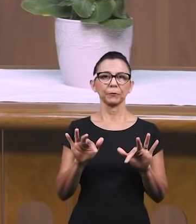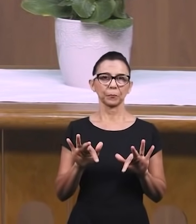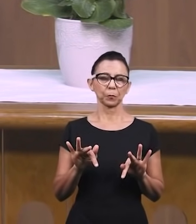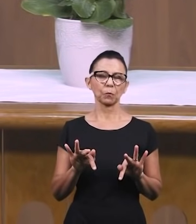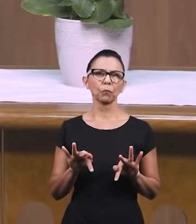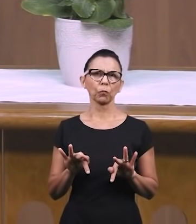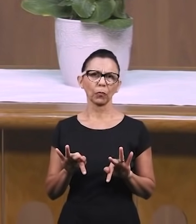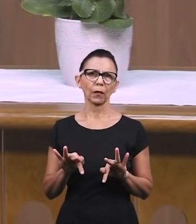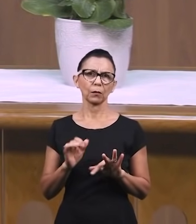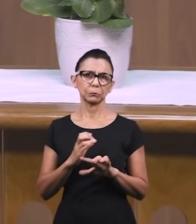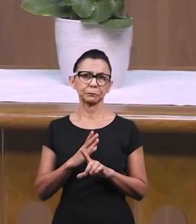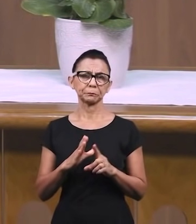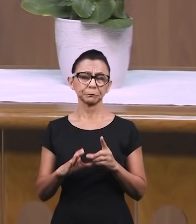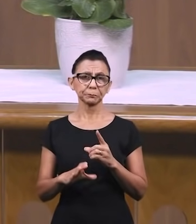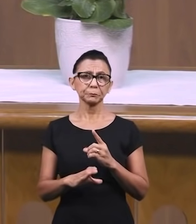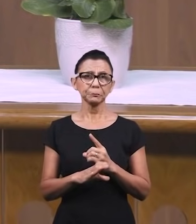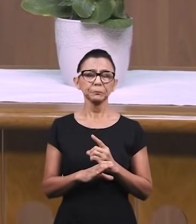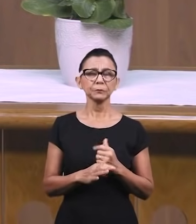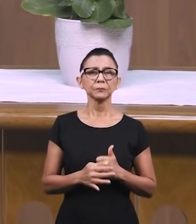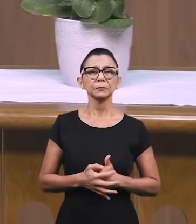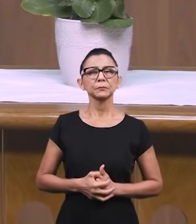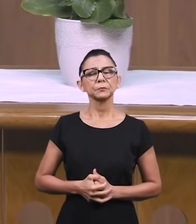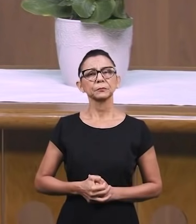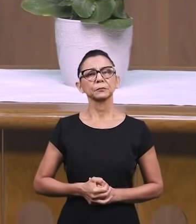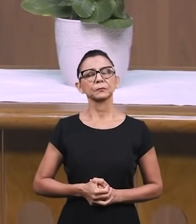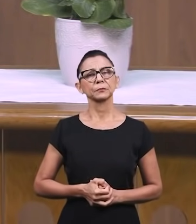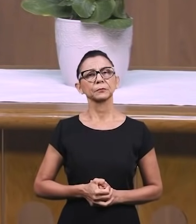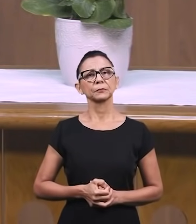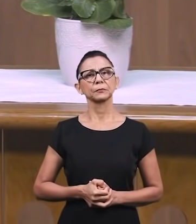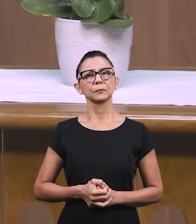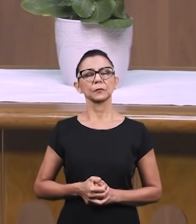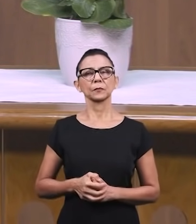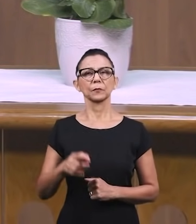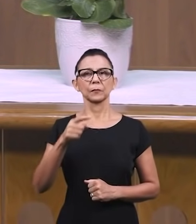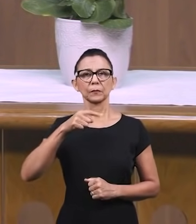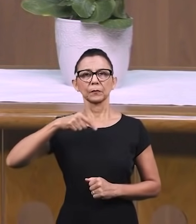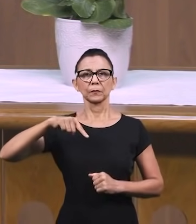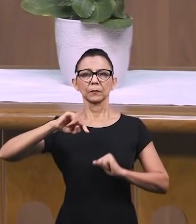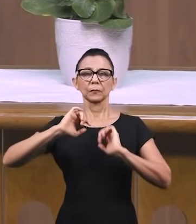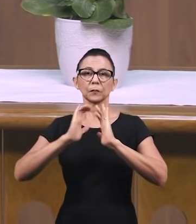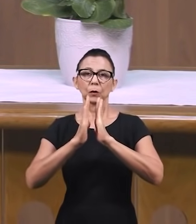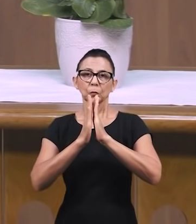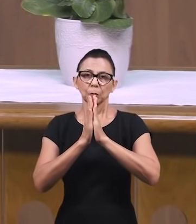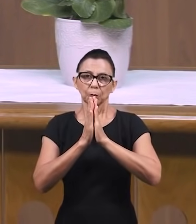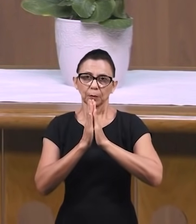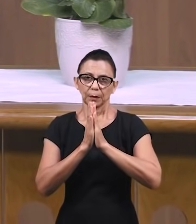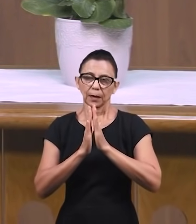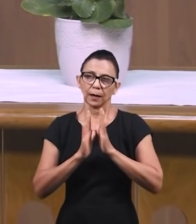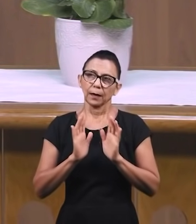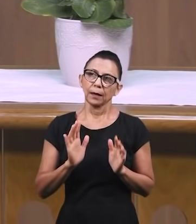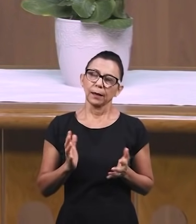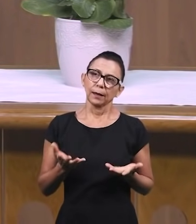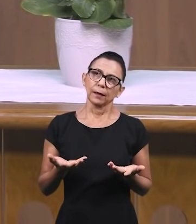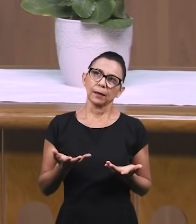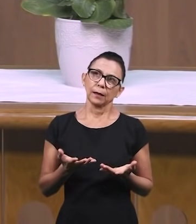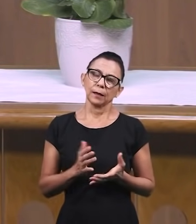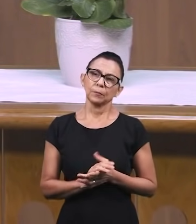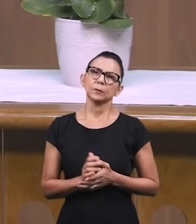final desse culto, desse momento de adoração ao Senhor, e nós vamos orar. Mas eu quero